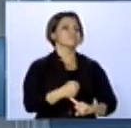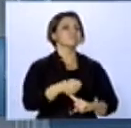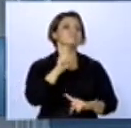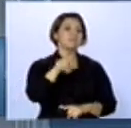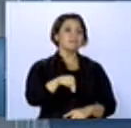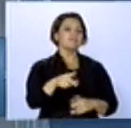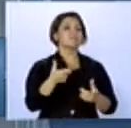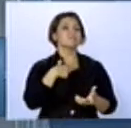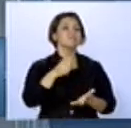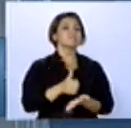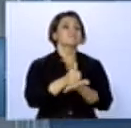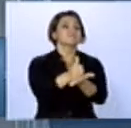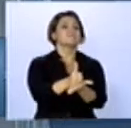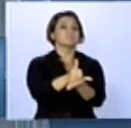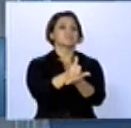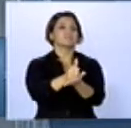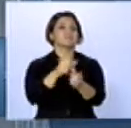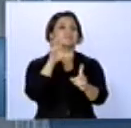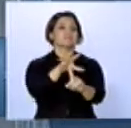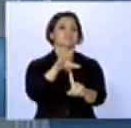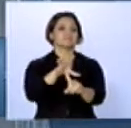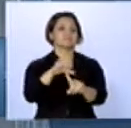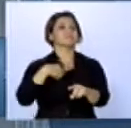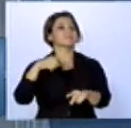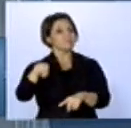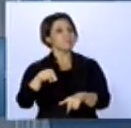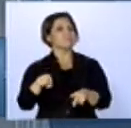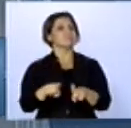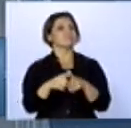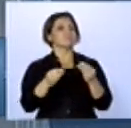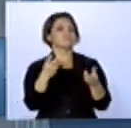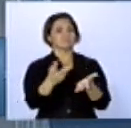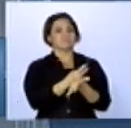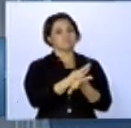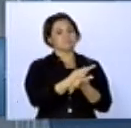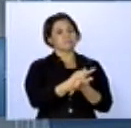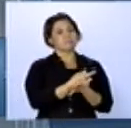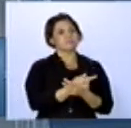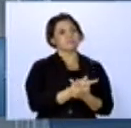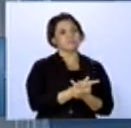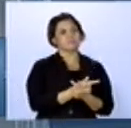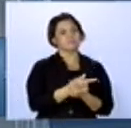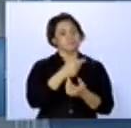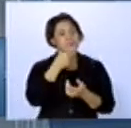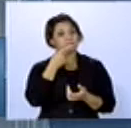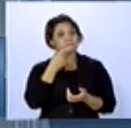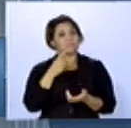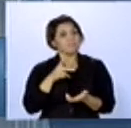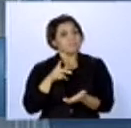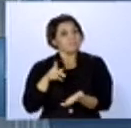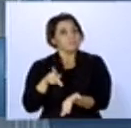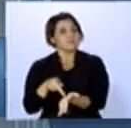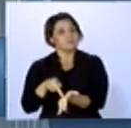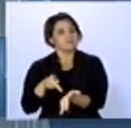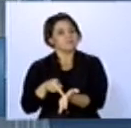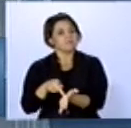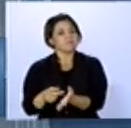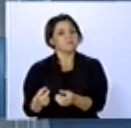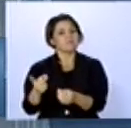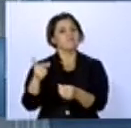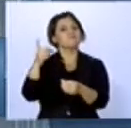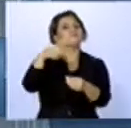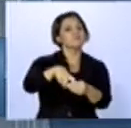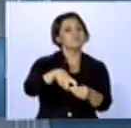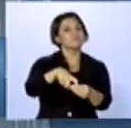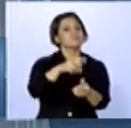então essa conversidade e na verdade eu vou complementar essa alta reconversibilidade de poder